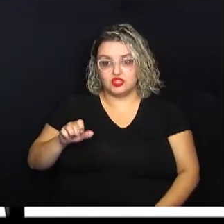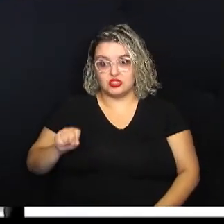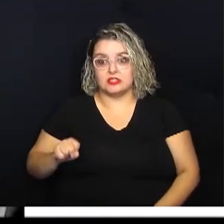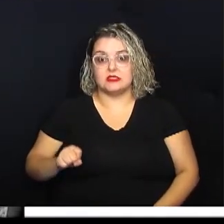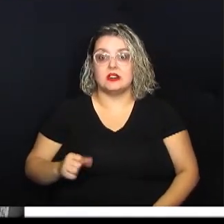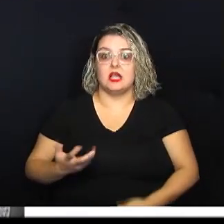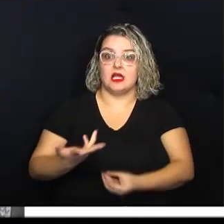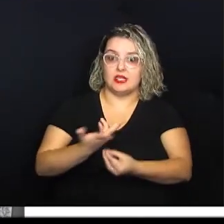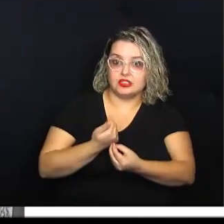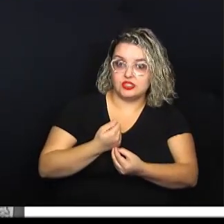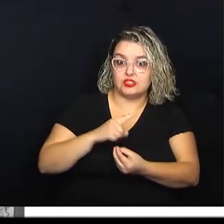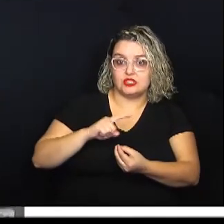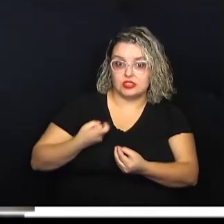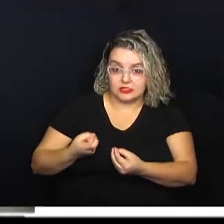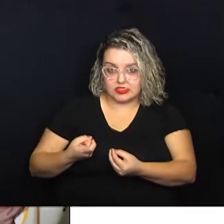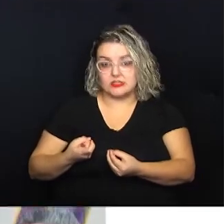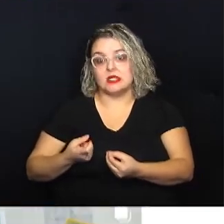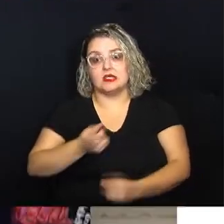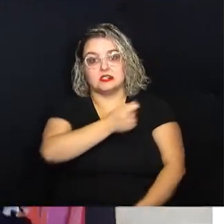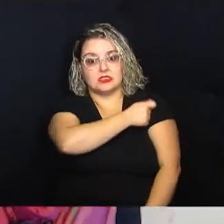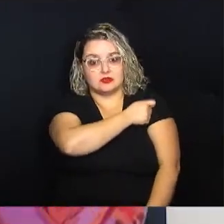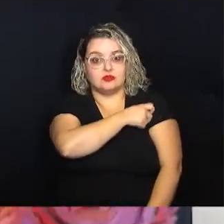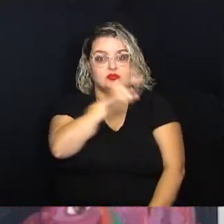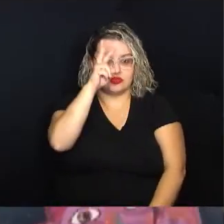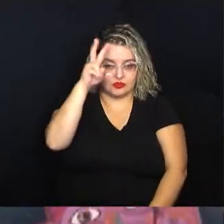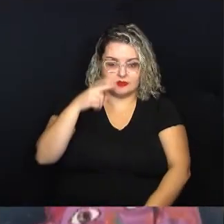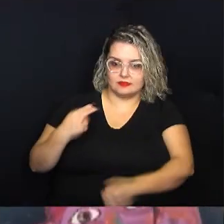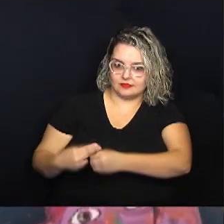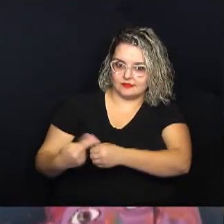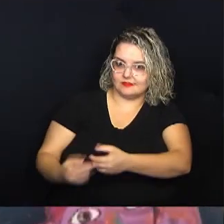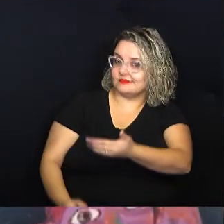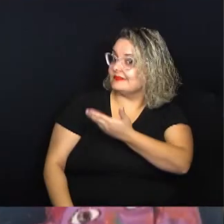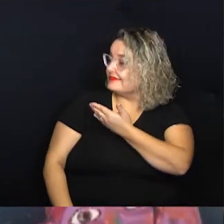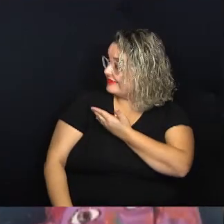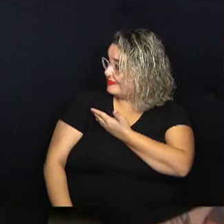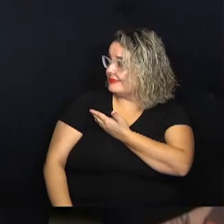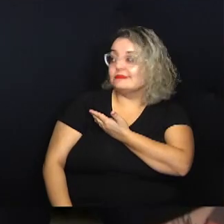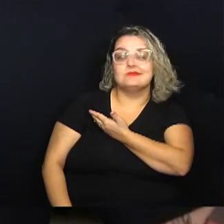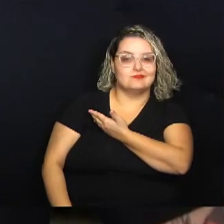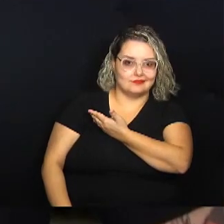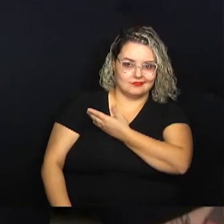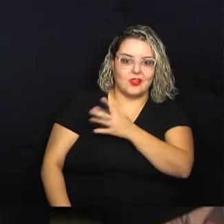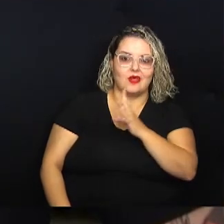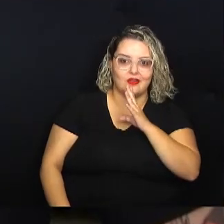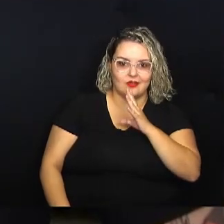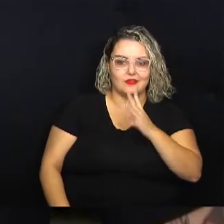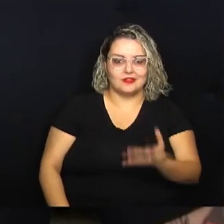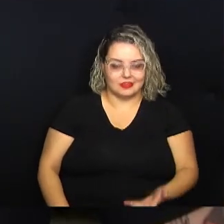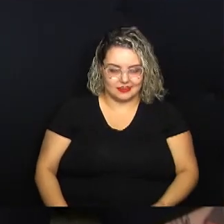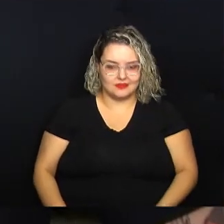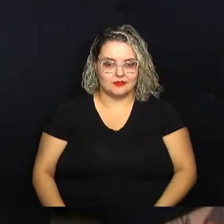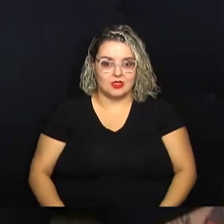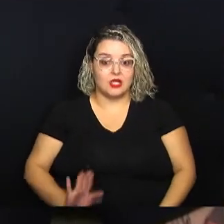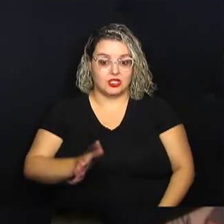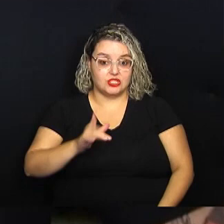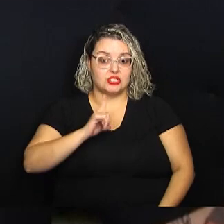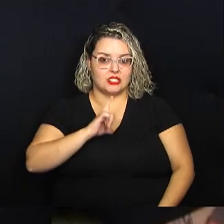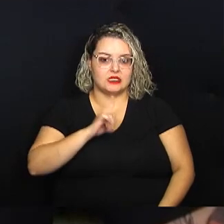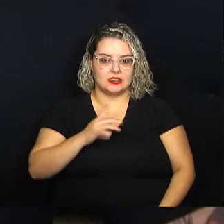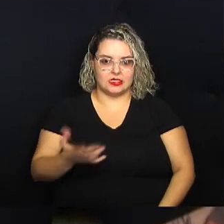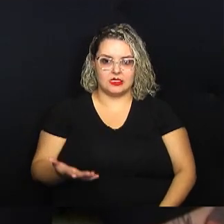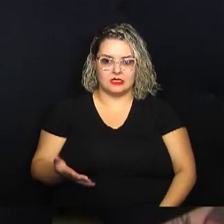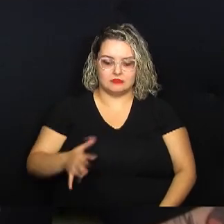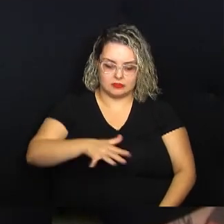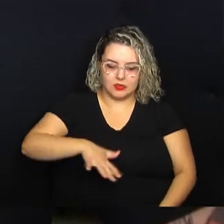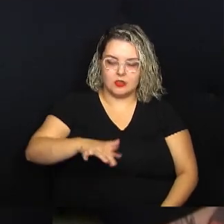do curso de História da Unicamp, que é conhecido como Batata sem umbigo. Já existe essa parte da literatura